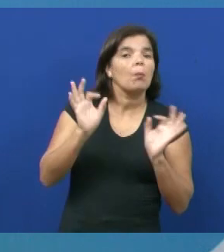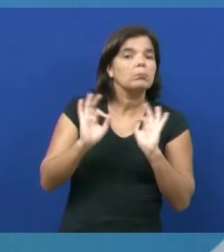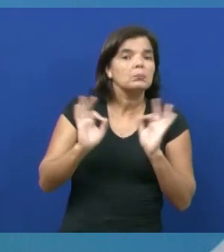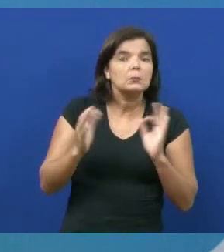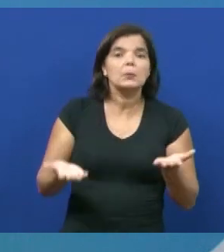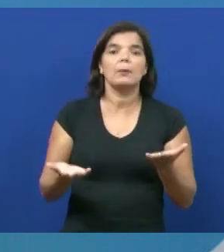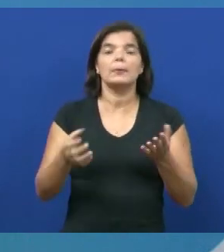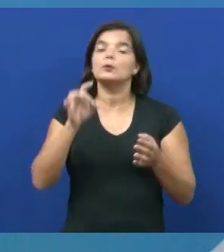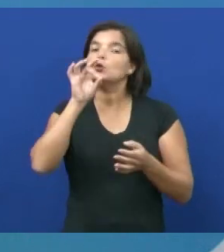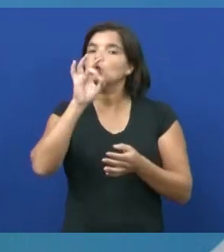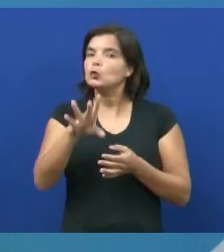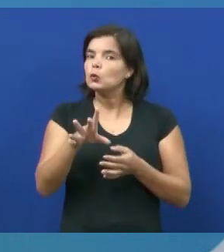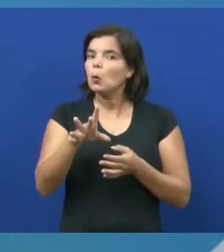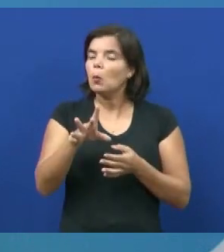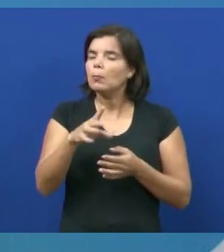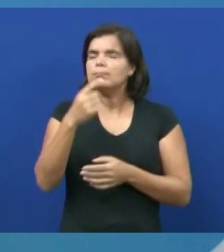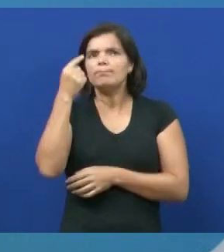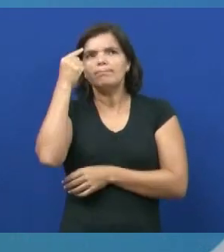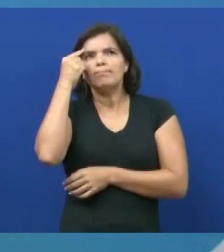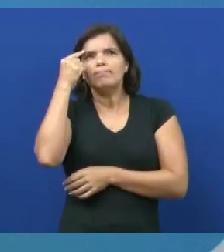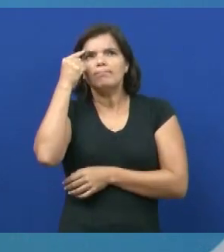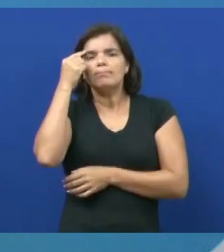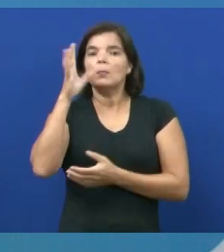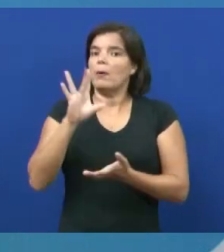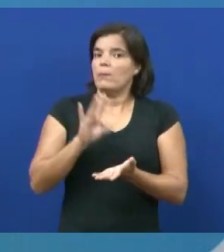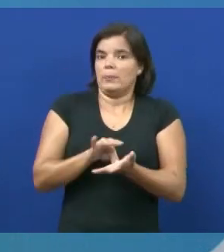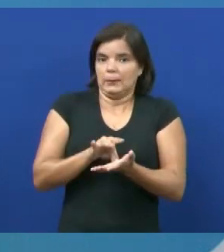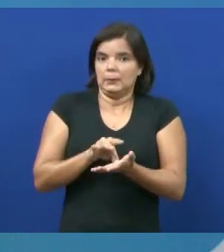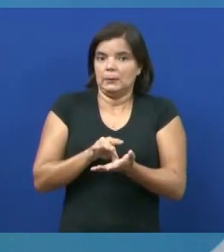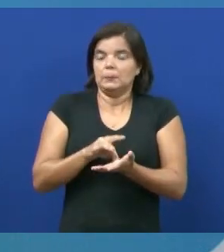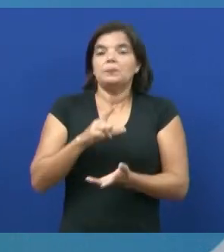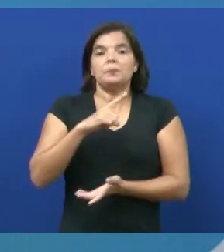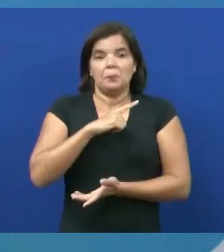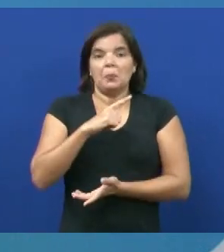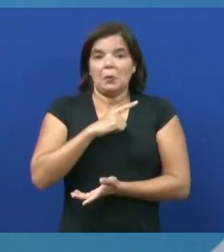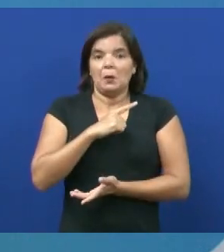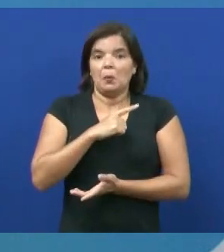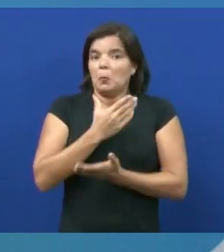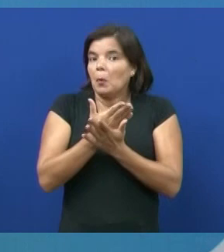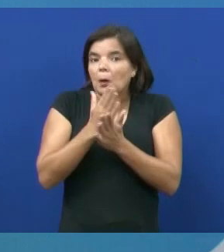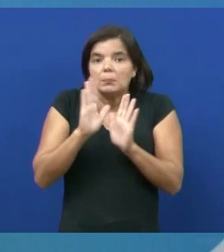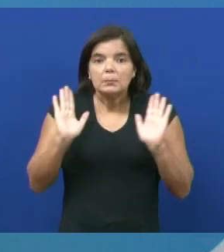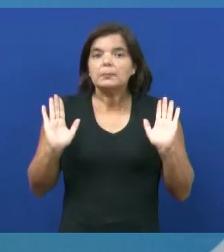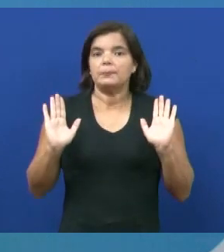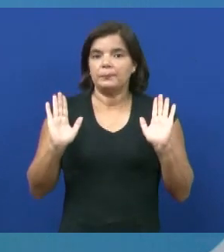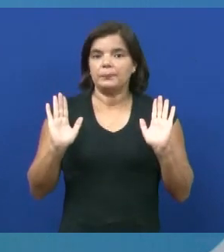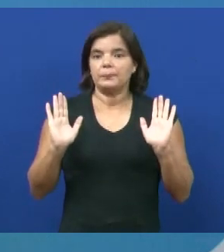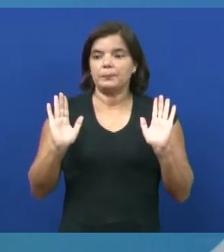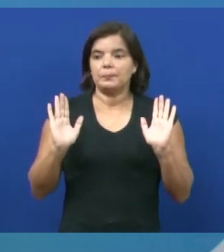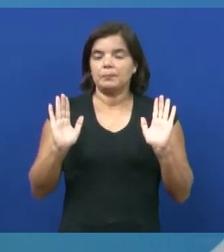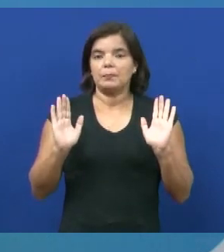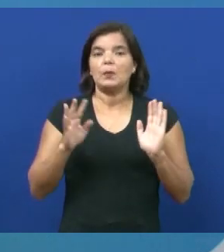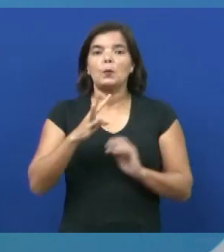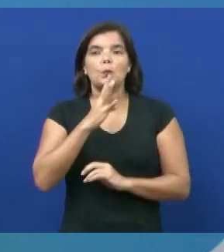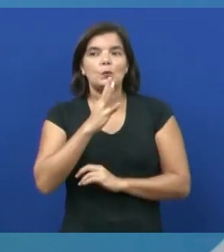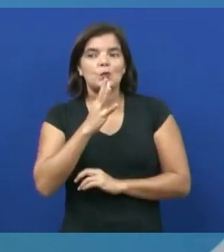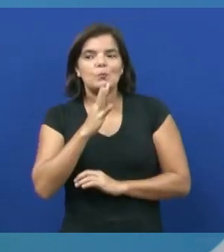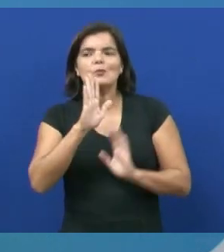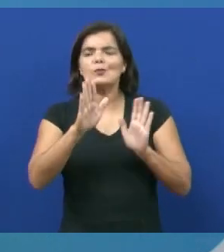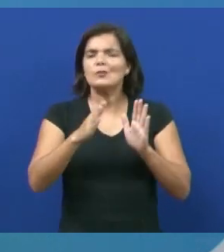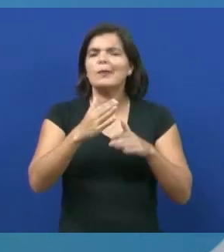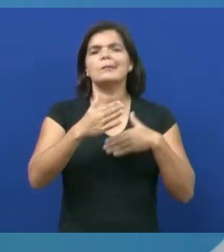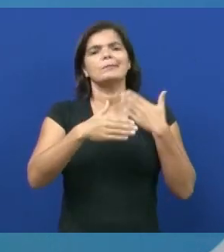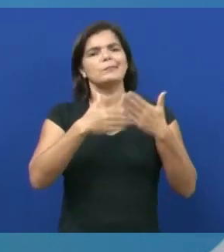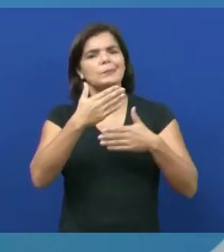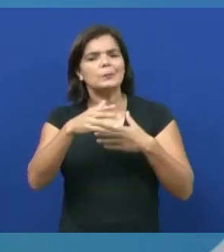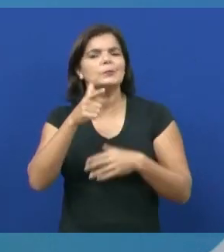duvidamos, apenas ficamos presos a uma verdade e temos aquilo como um acabado. Tá? Aqueles conhecimentos que geralmente